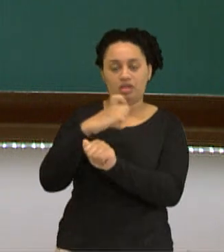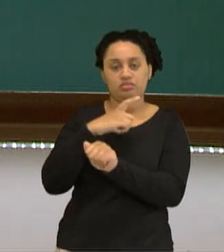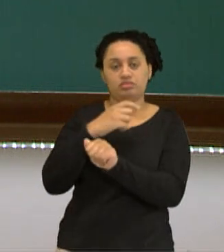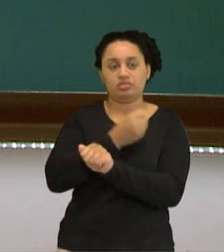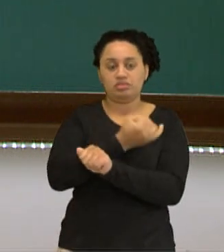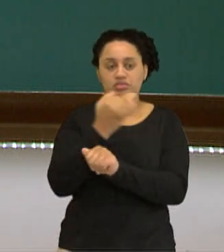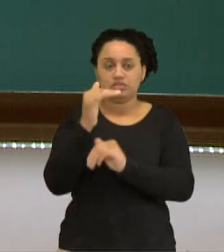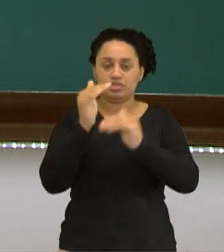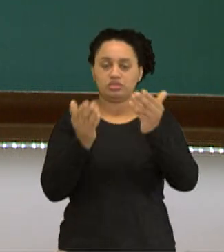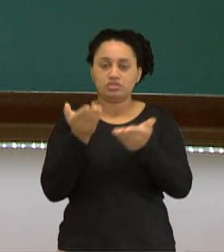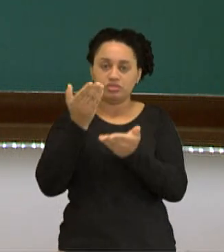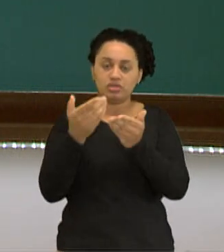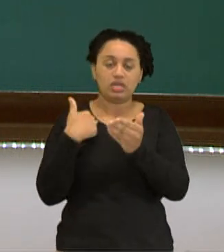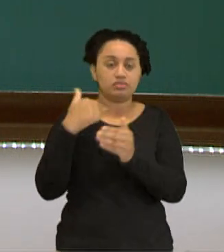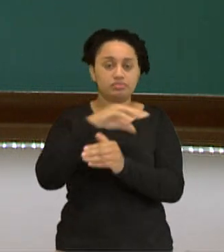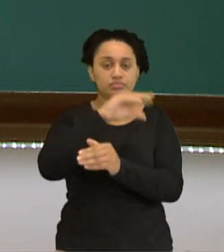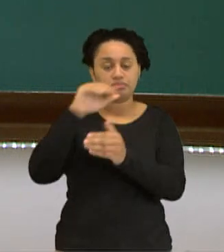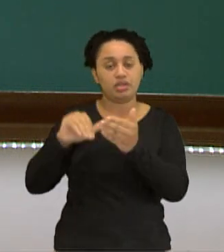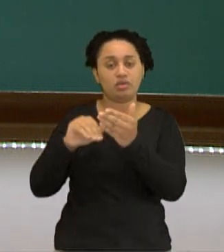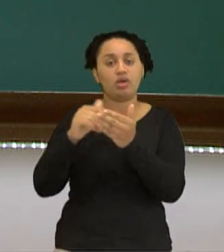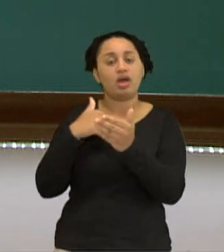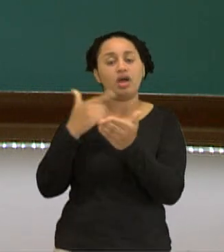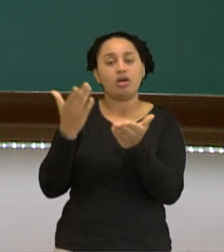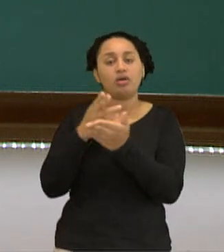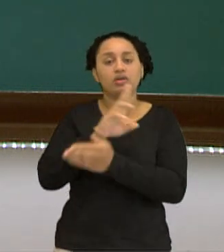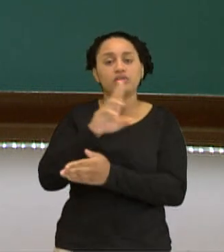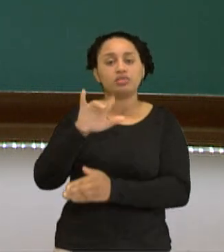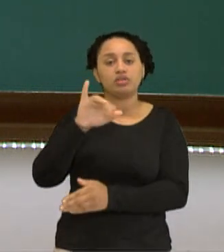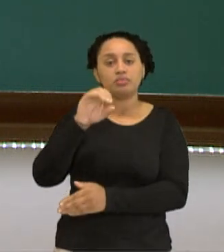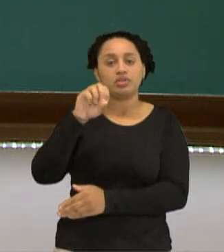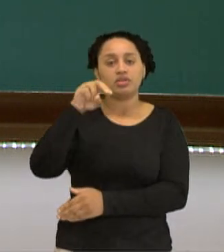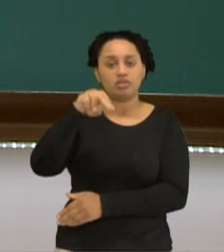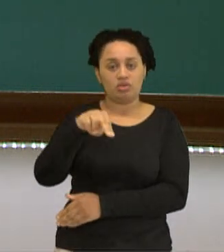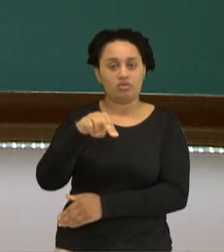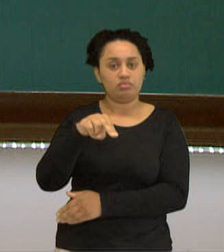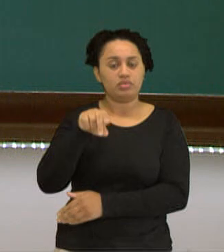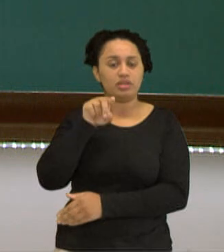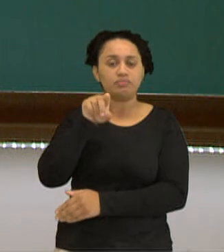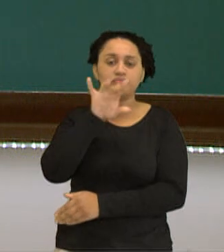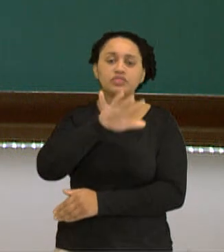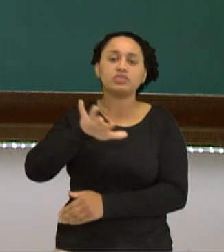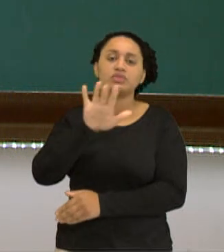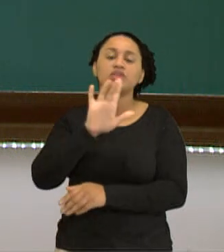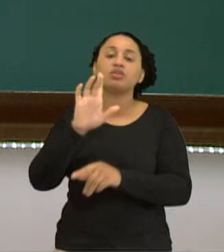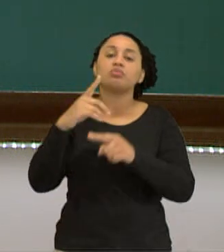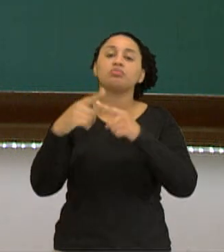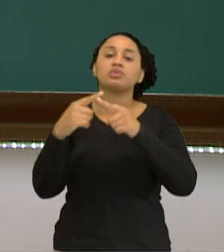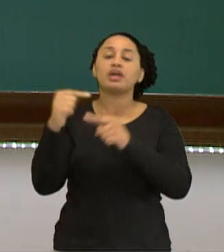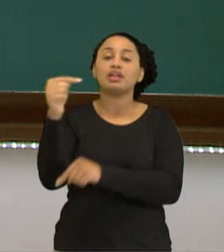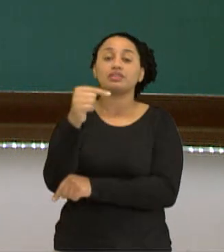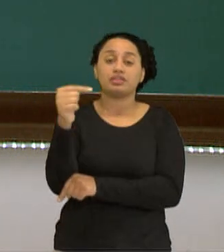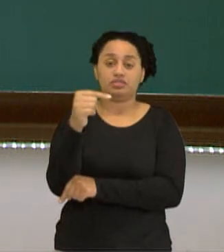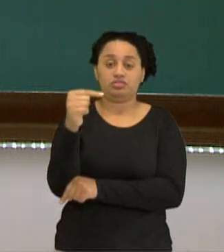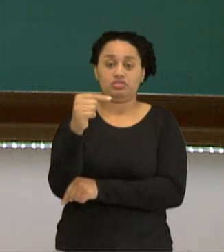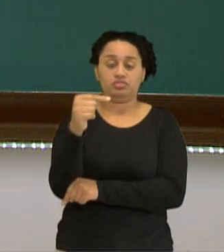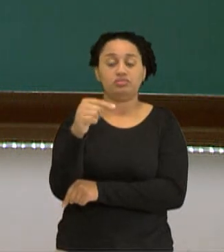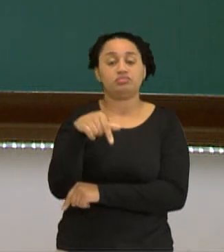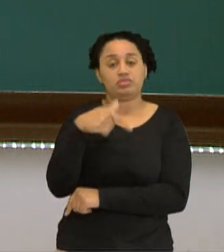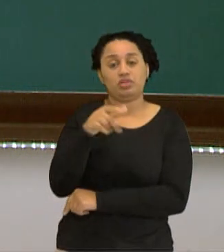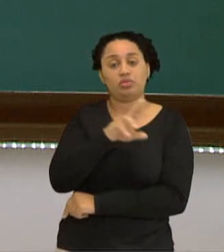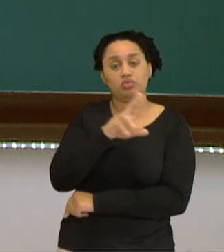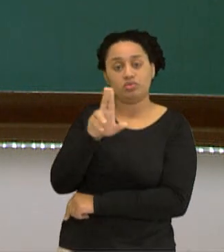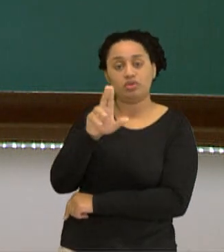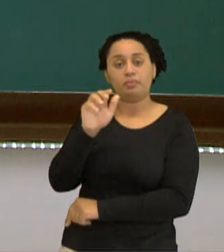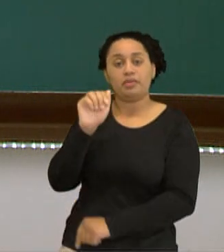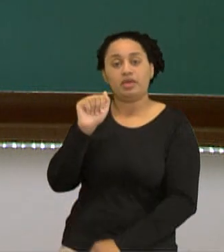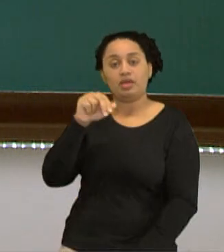ele recebeu uma carga negativa, ele agora passou a se chamar íon. E aí, nesse momento, ele é um íon negativo. Íon negativo é